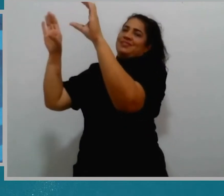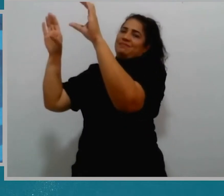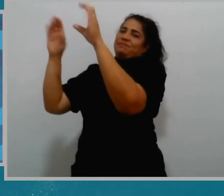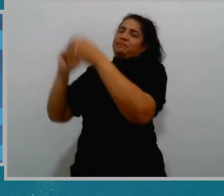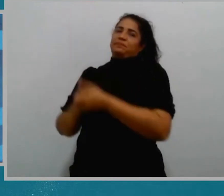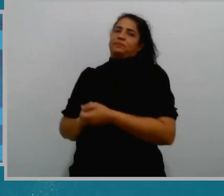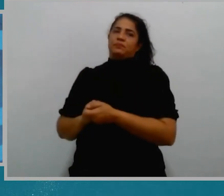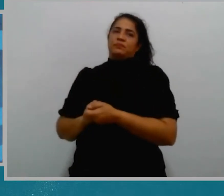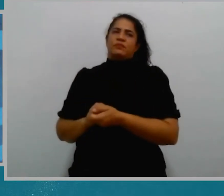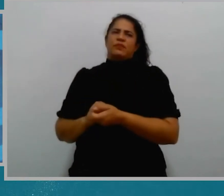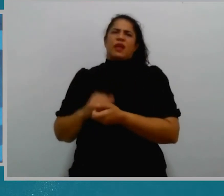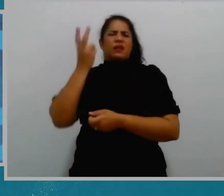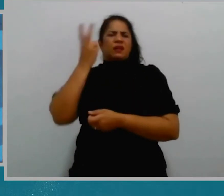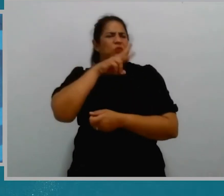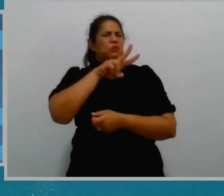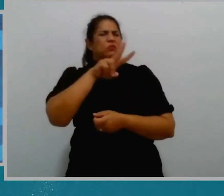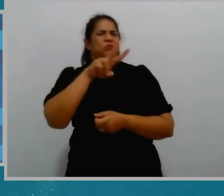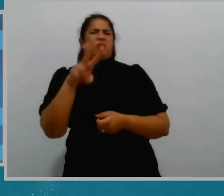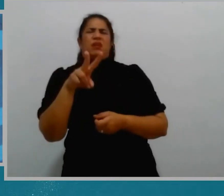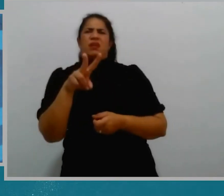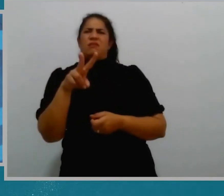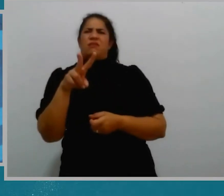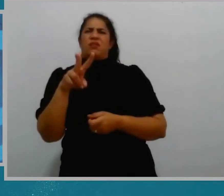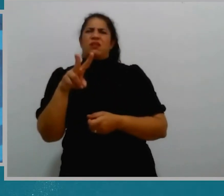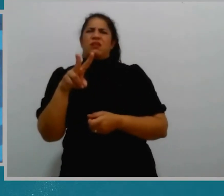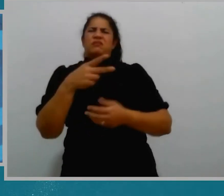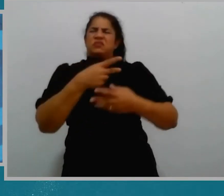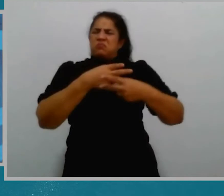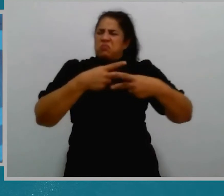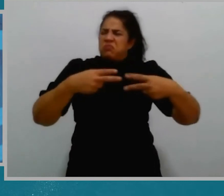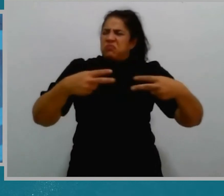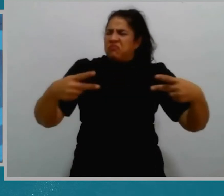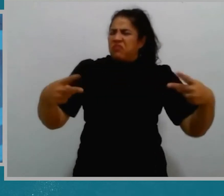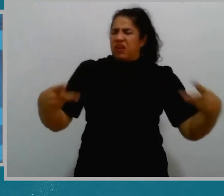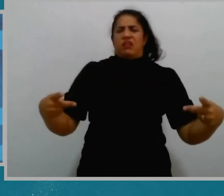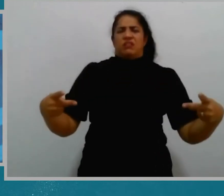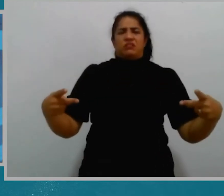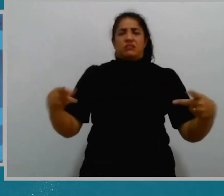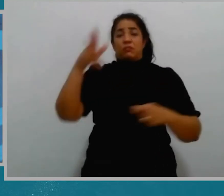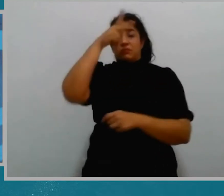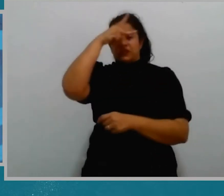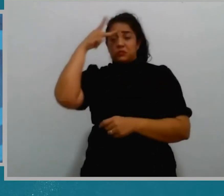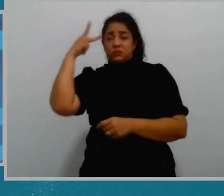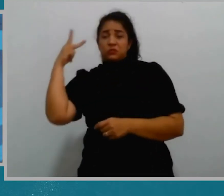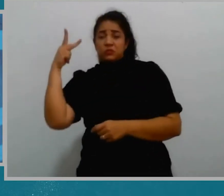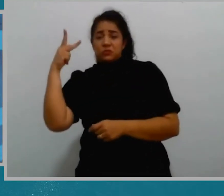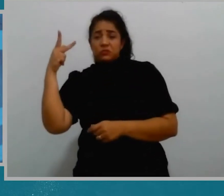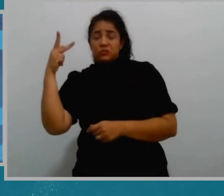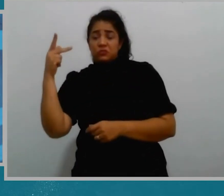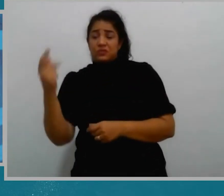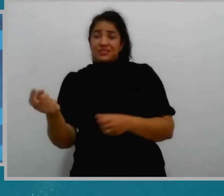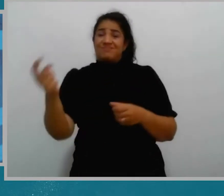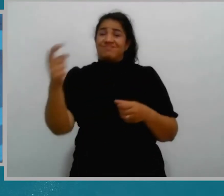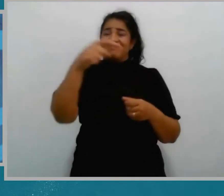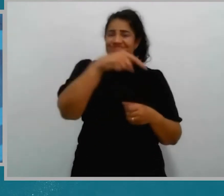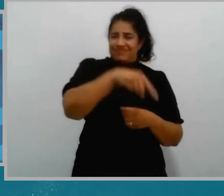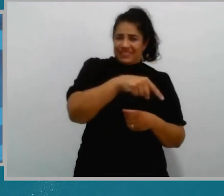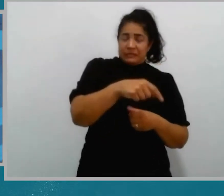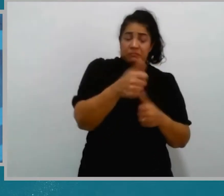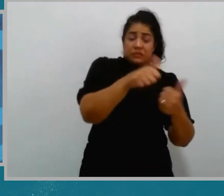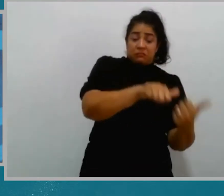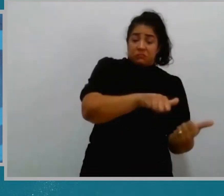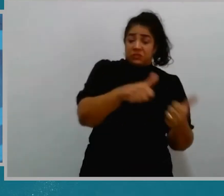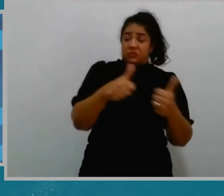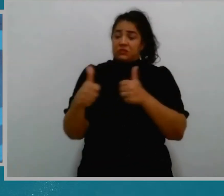e saduceus vinham ao batismo, disse-lhes: raça de víboras, quem vos induziu a fugir da ira vindoura? Quer